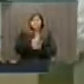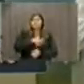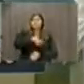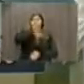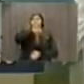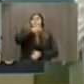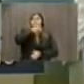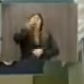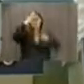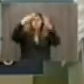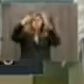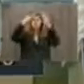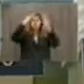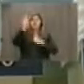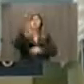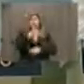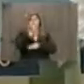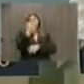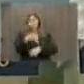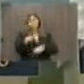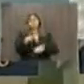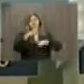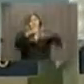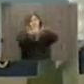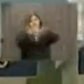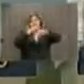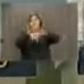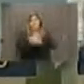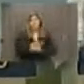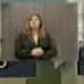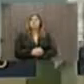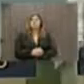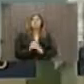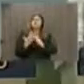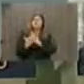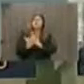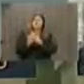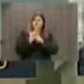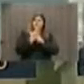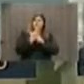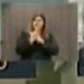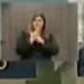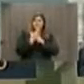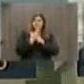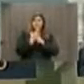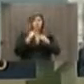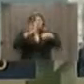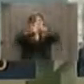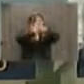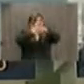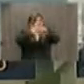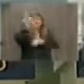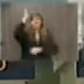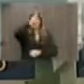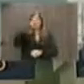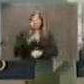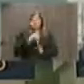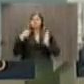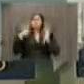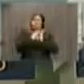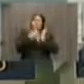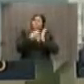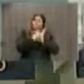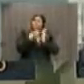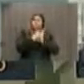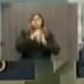como resolver os problemas dos outros municípios. Por isso que nós defendemos, em como unidade da nação, que seja de obrigação